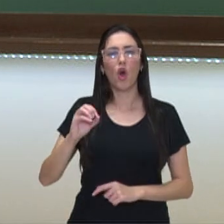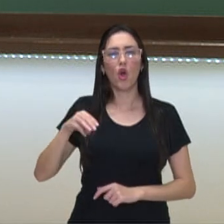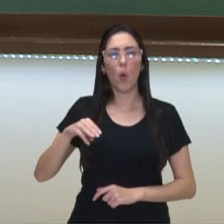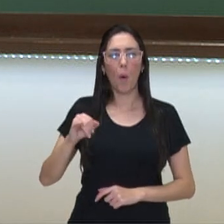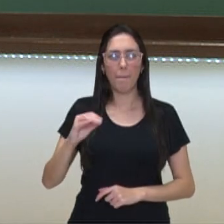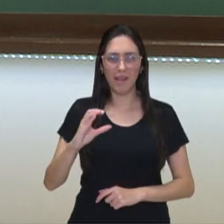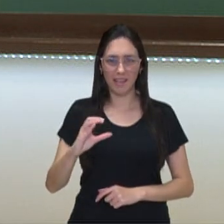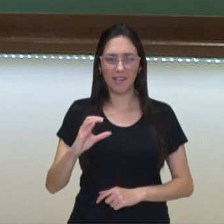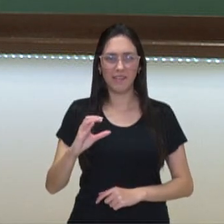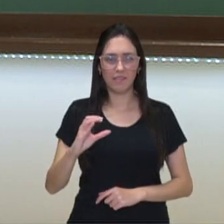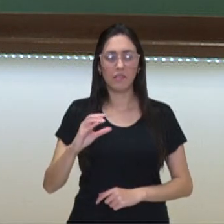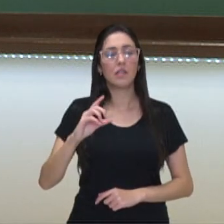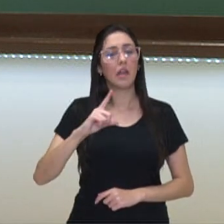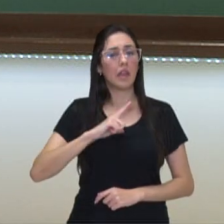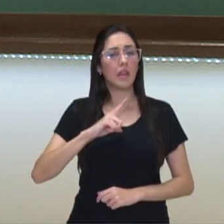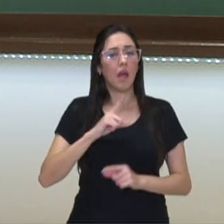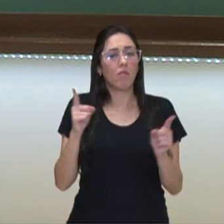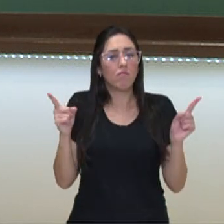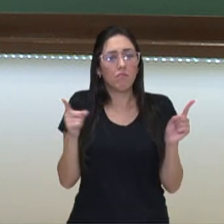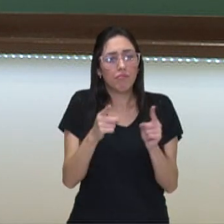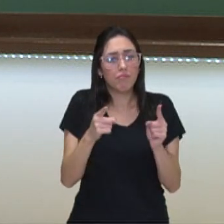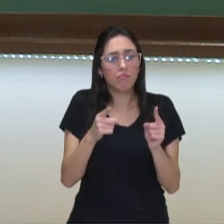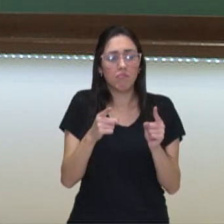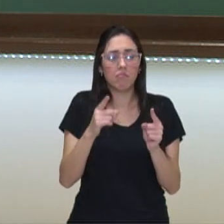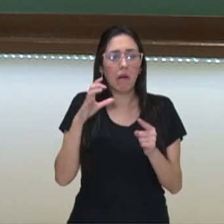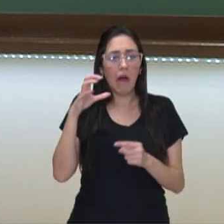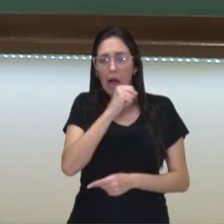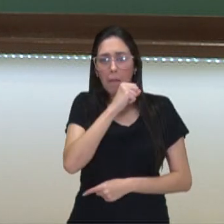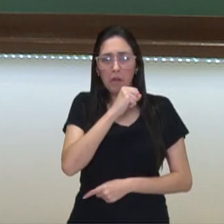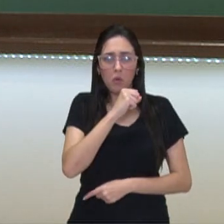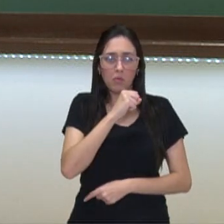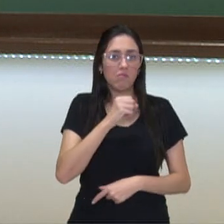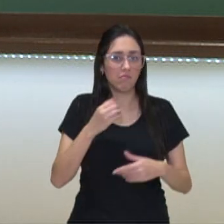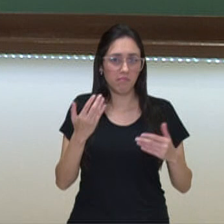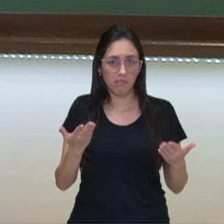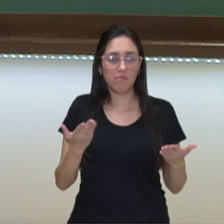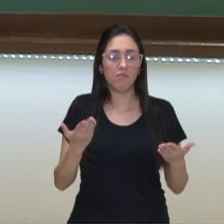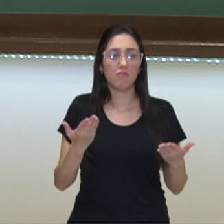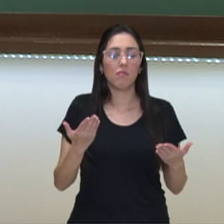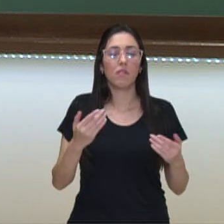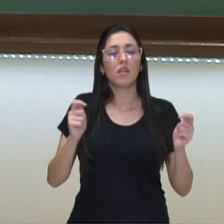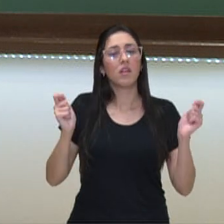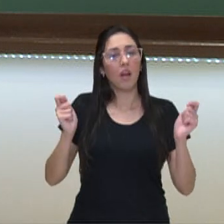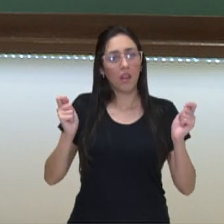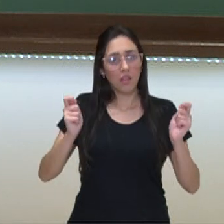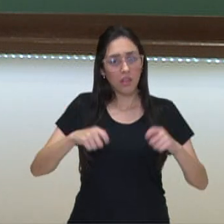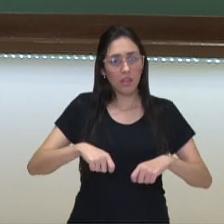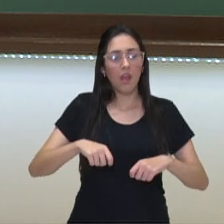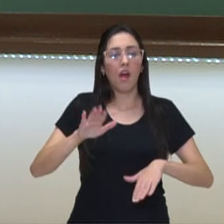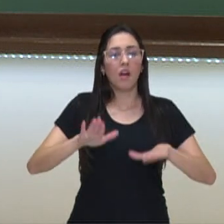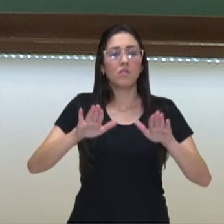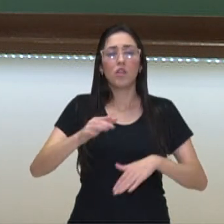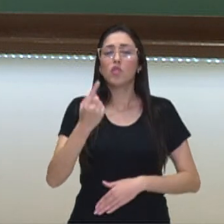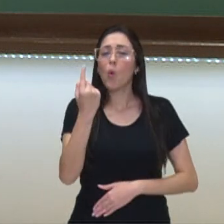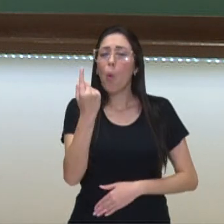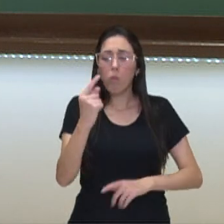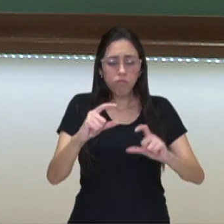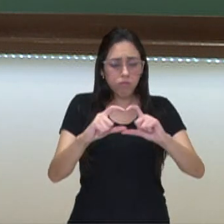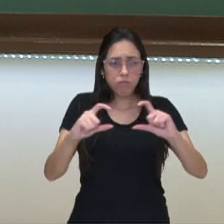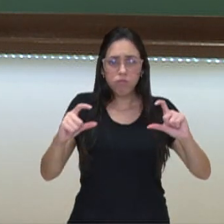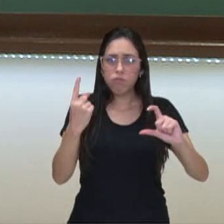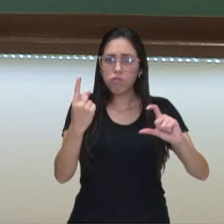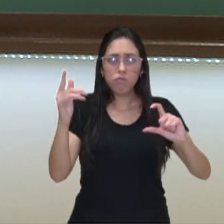são short texts, elas são textos curtos. Inclusive, às vezes elas podem vir em um quadro só. É esse